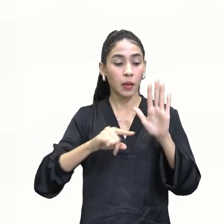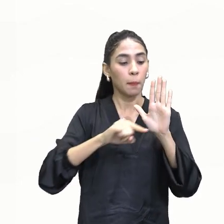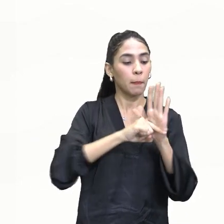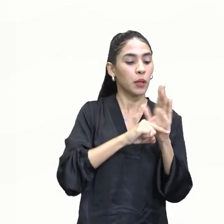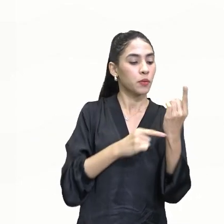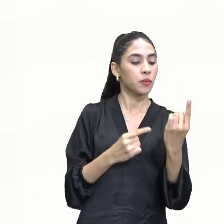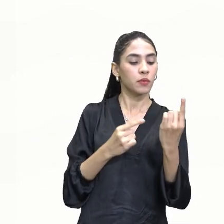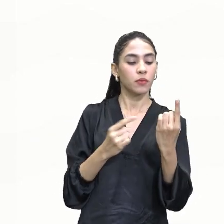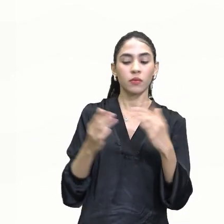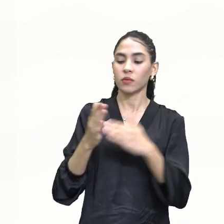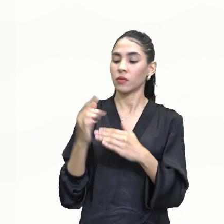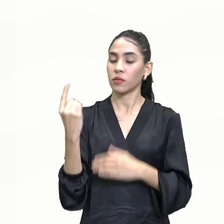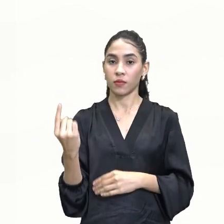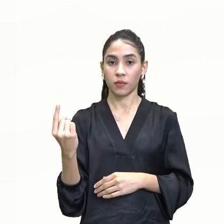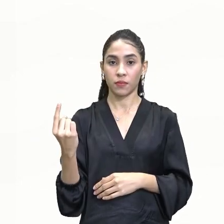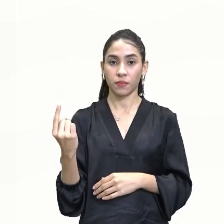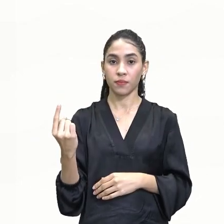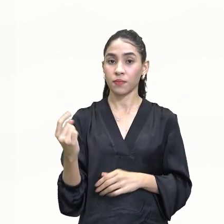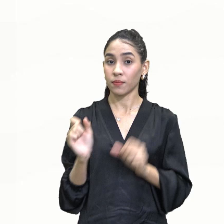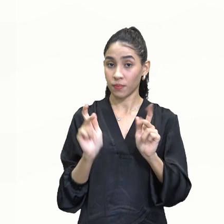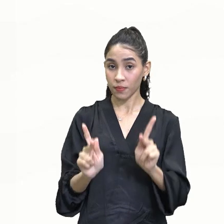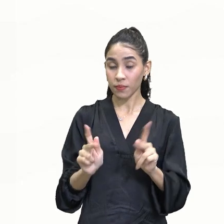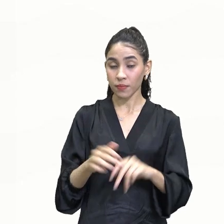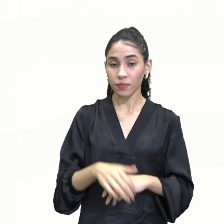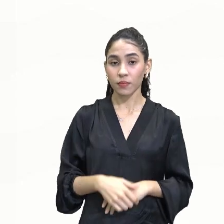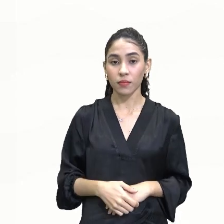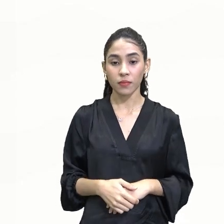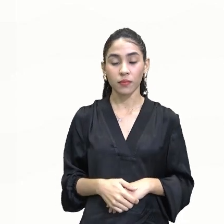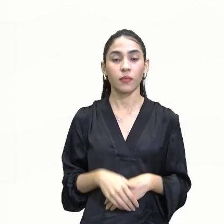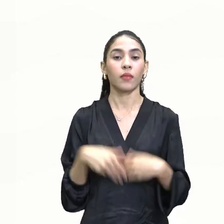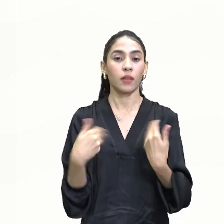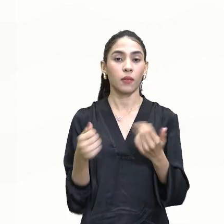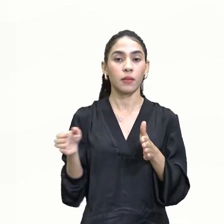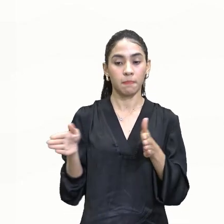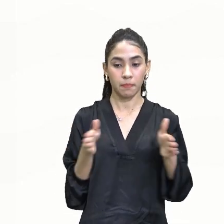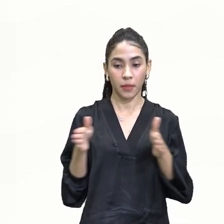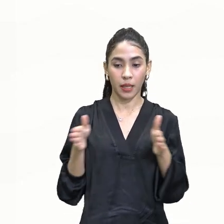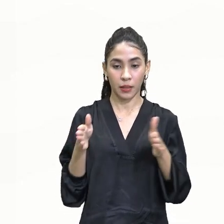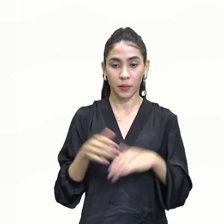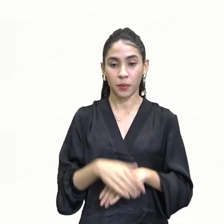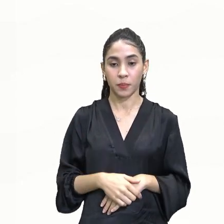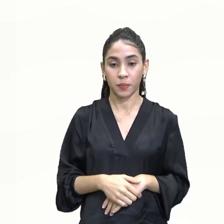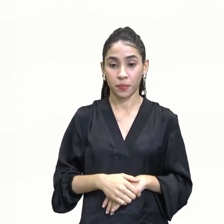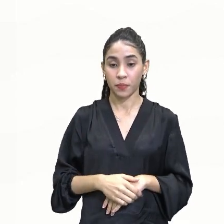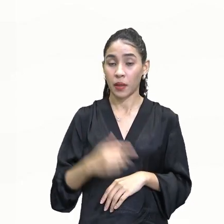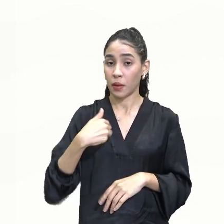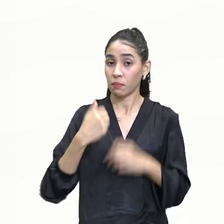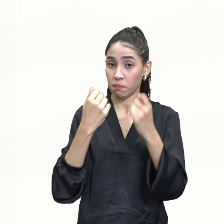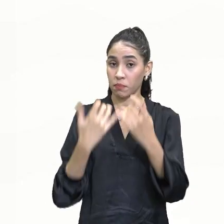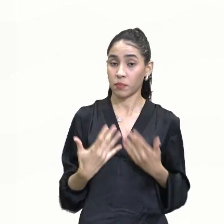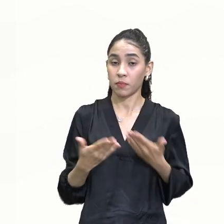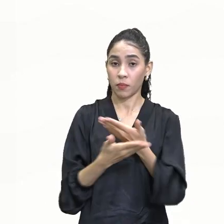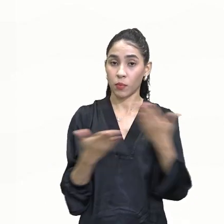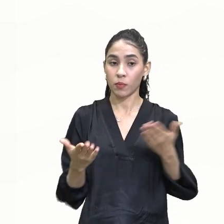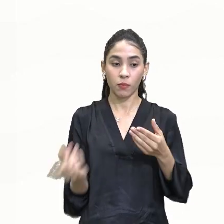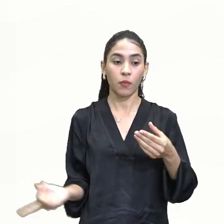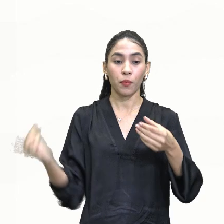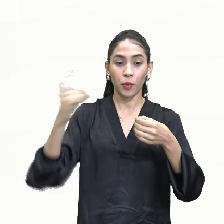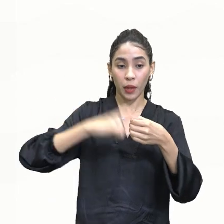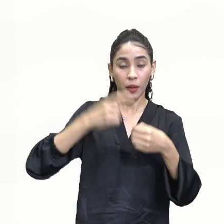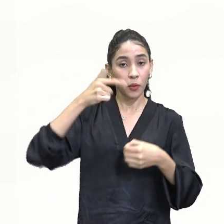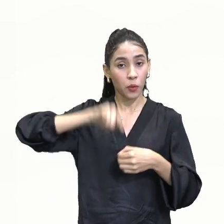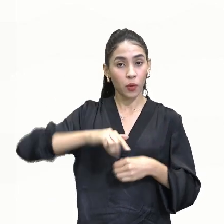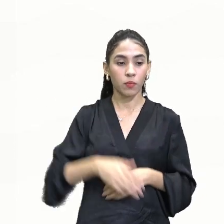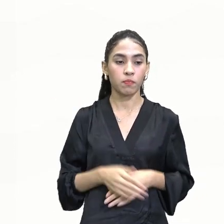menos 1 e 1. Tranquilo? E o período dessa função, mas já falei para vocês, mas vamos voltar aqui.